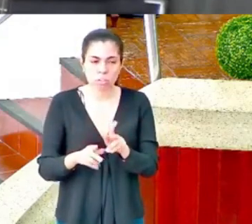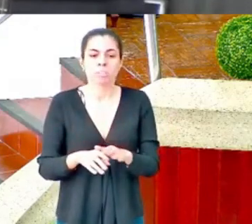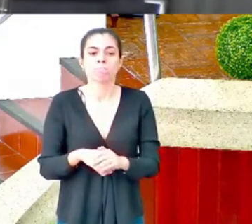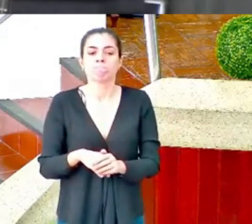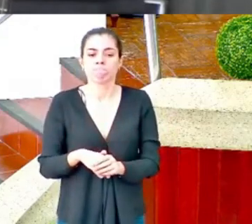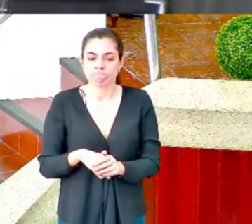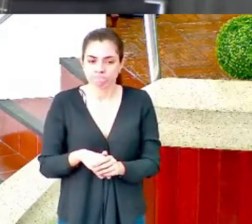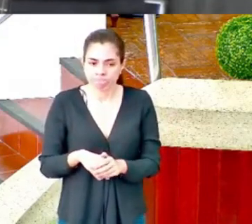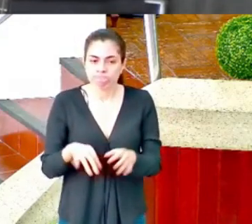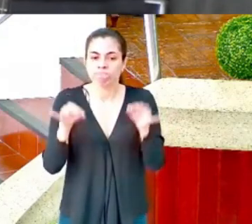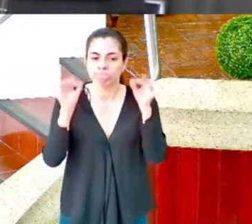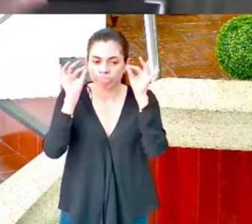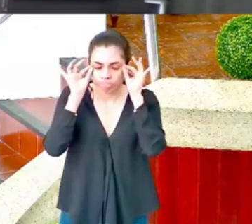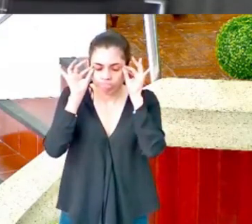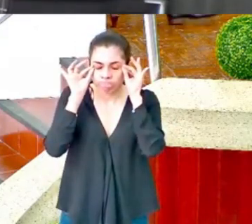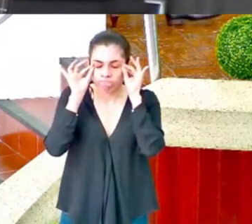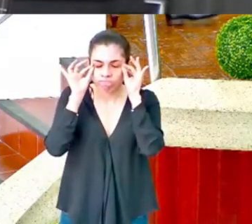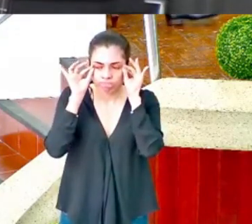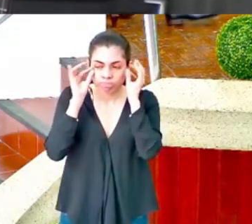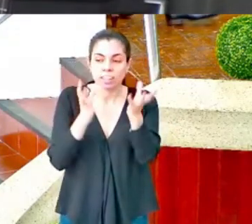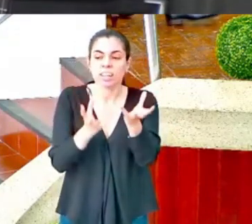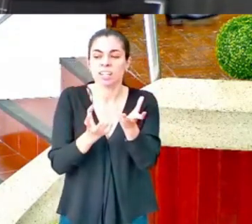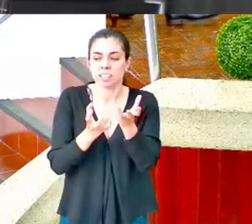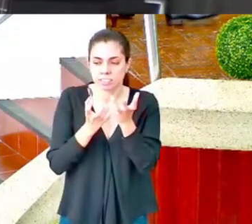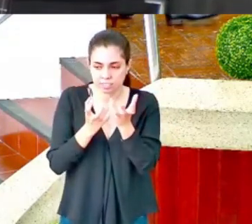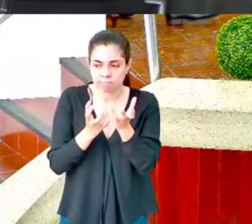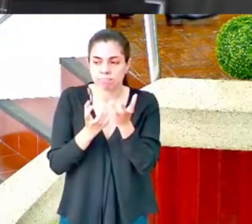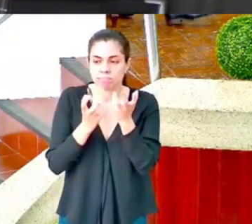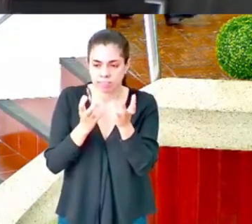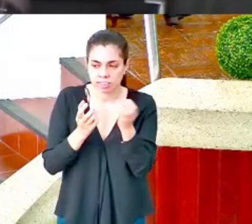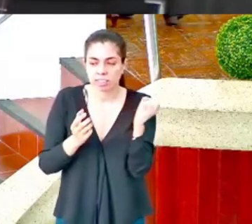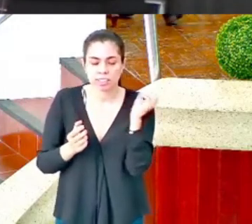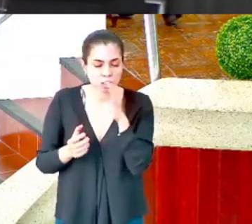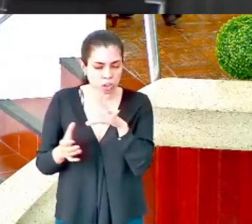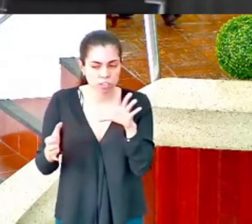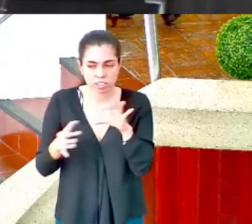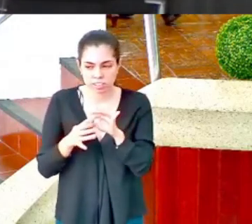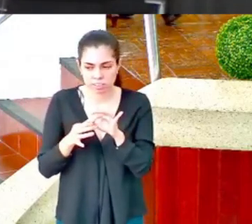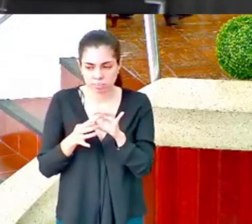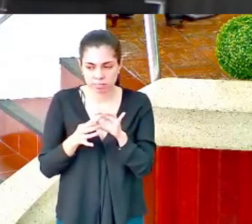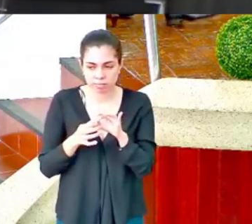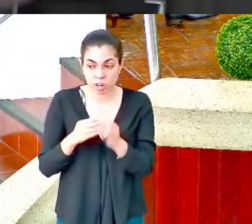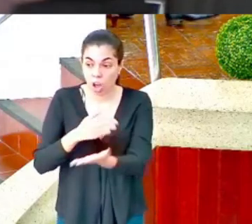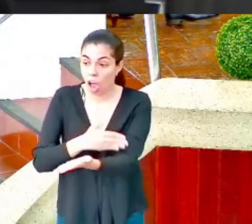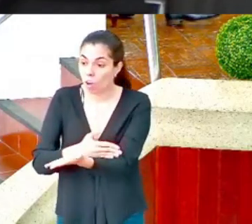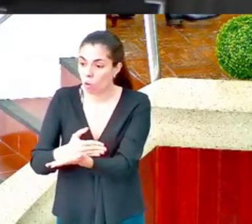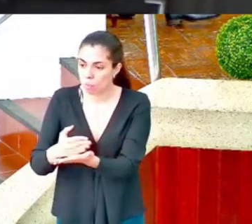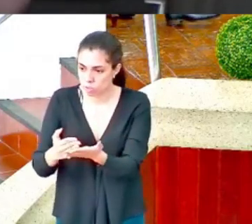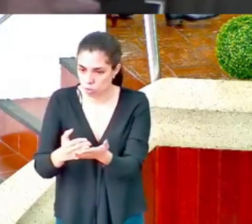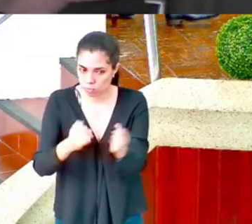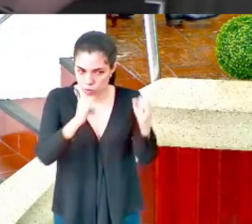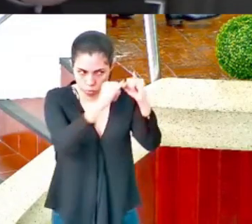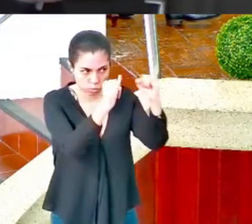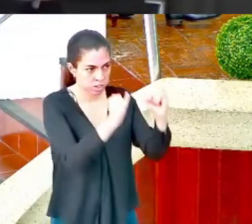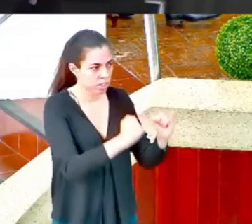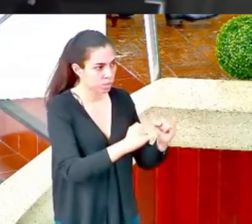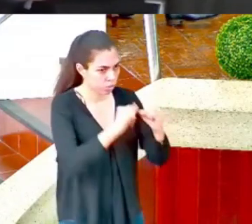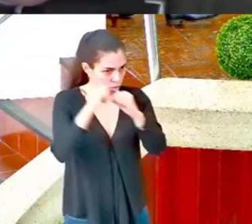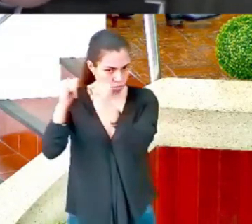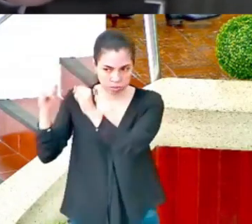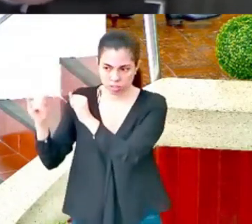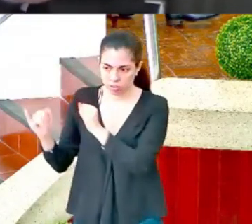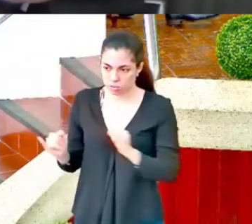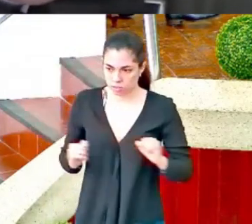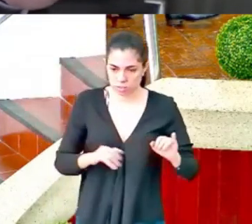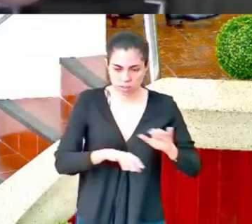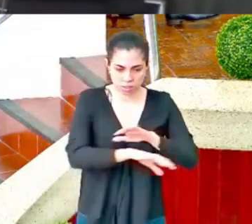Nesse momento eles tinham que quebrar todas as imagens de fundição. Nesse momento eles tinham que destruir todos os caminhos idólatras construídos até